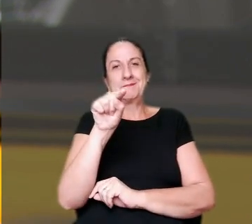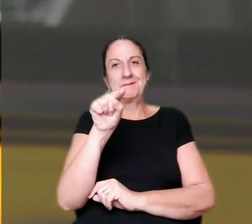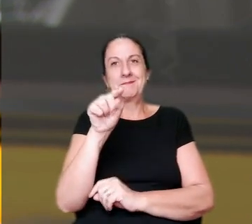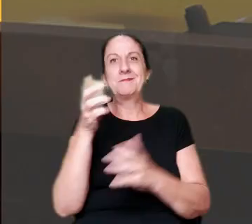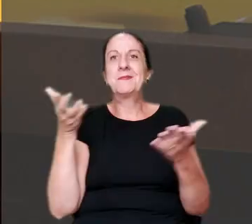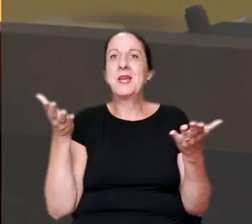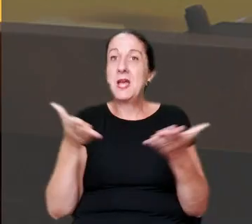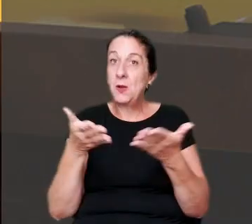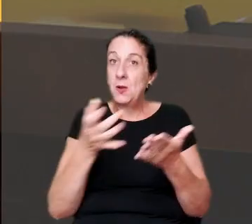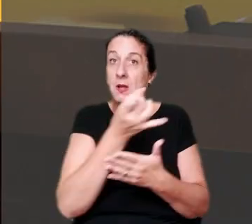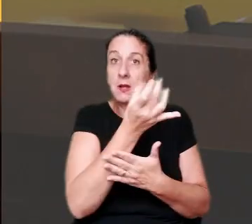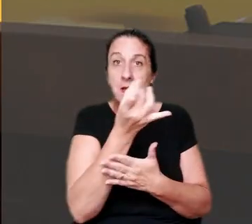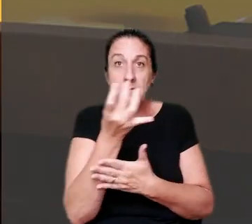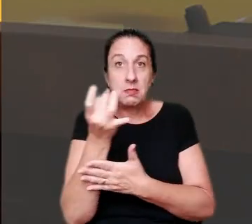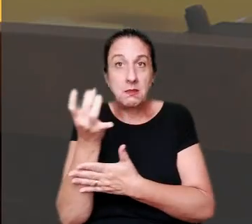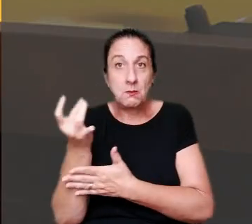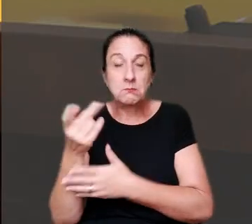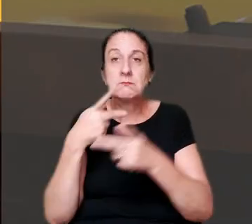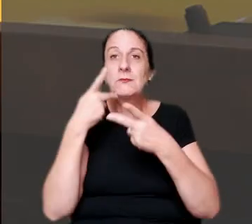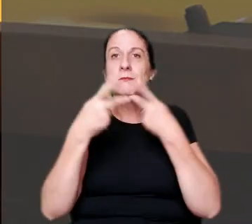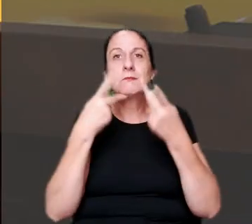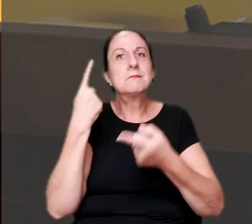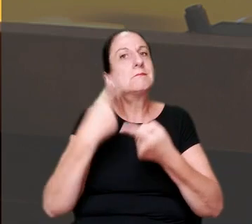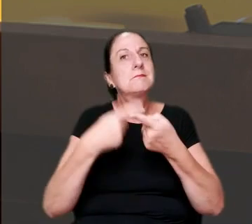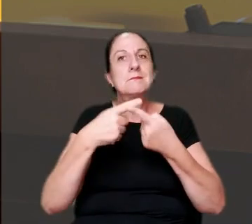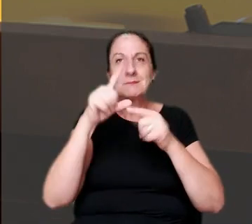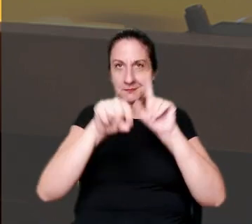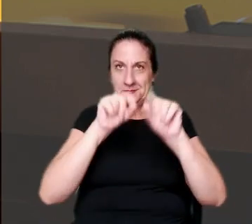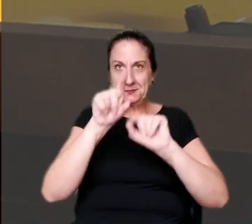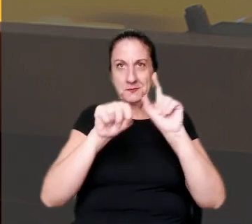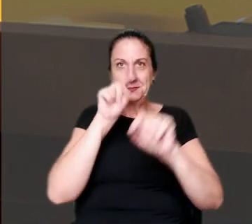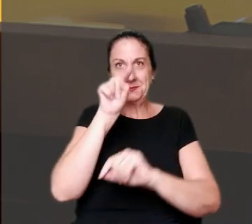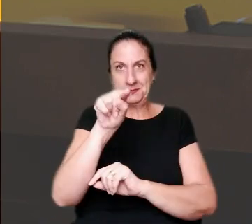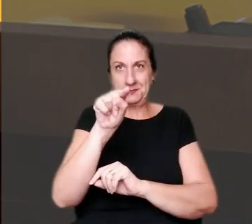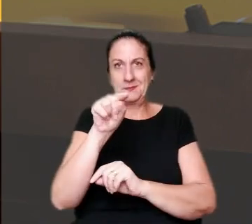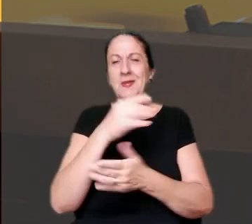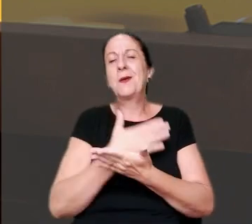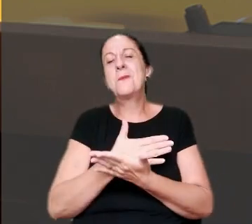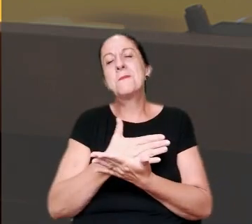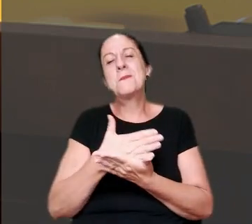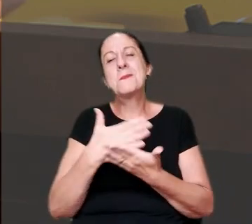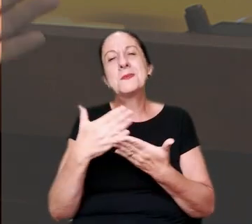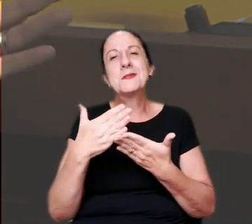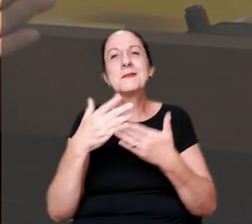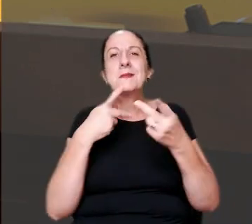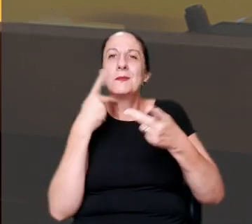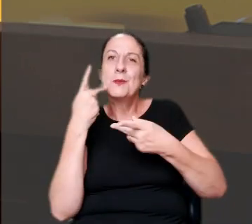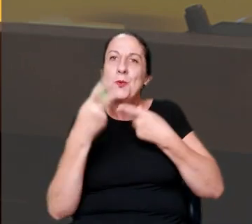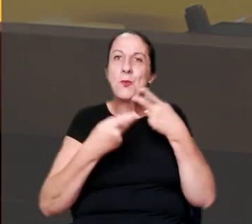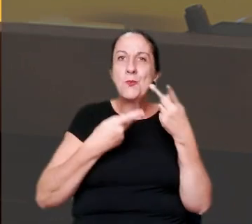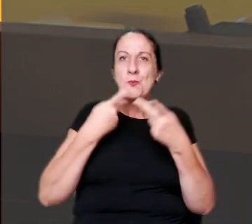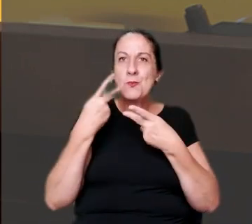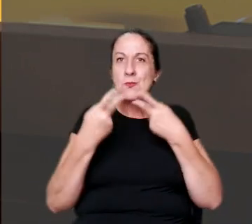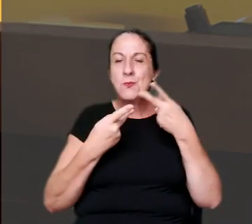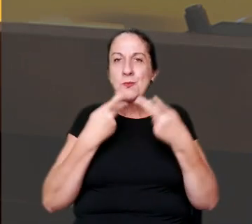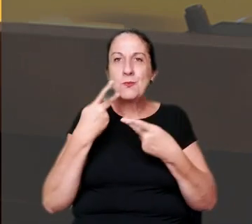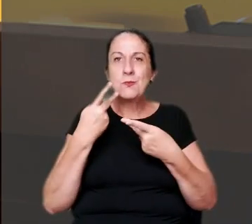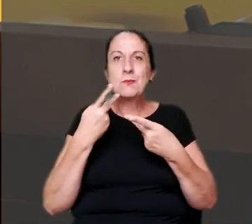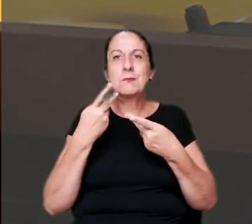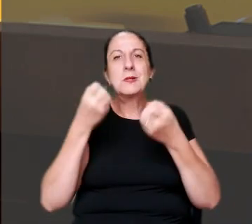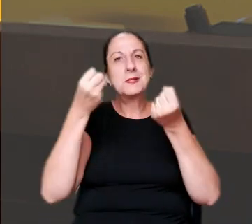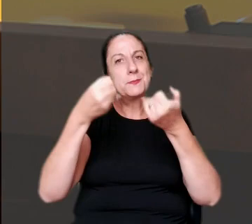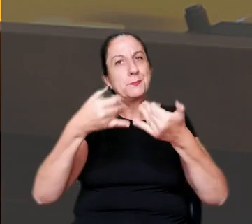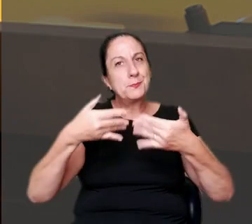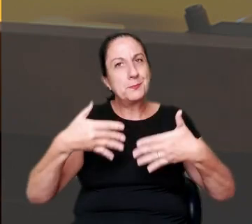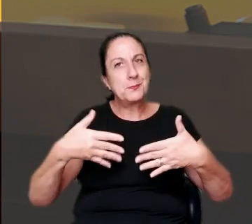Agora, cada um aqui vai dizer por que escolheu o seu nome. Aí começaram a falar